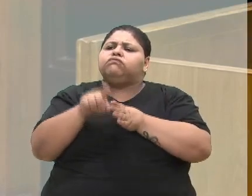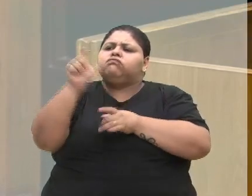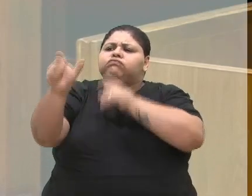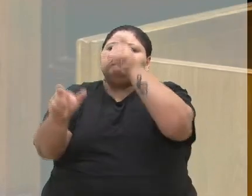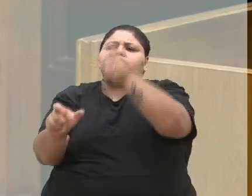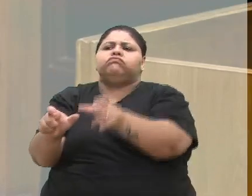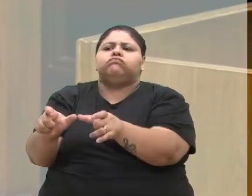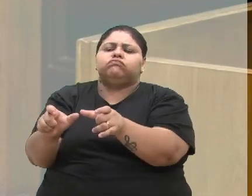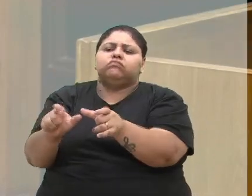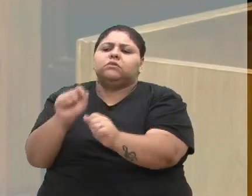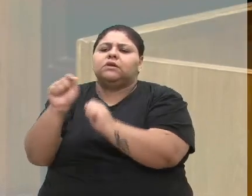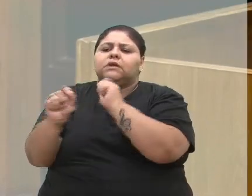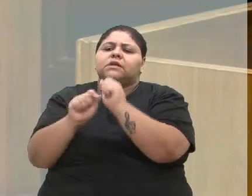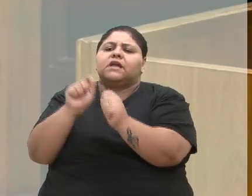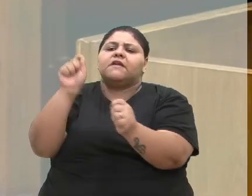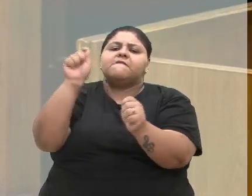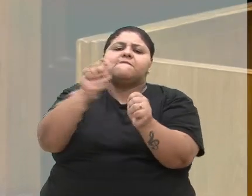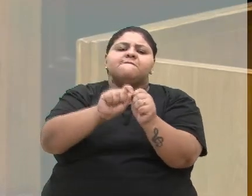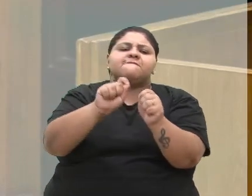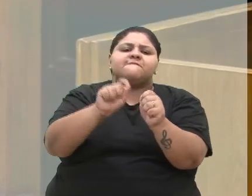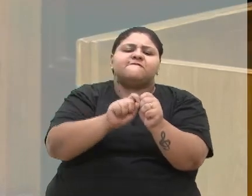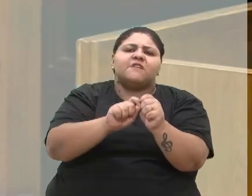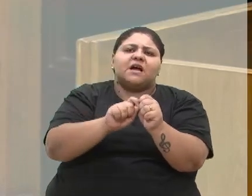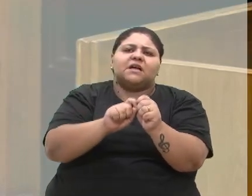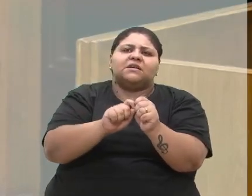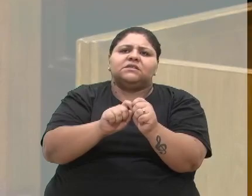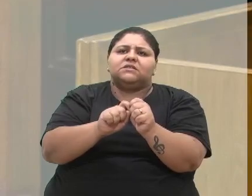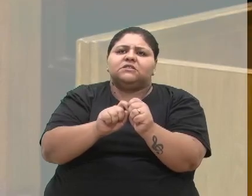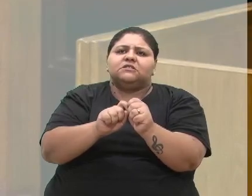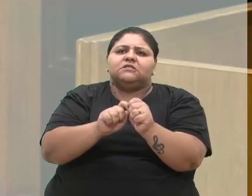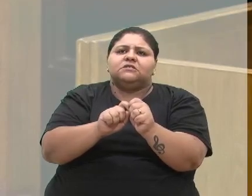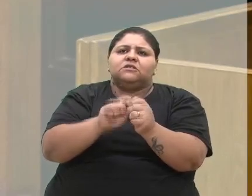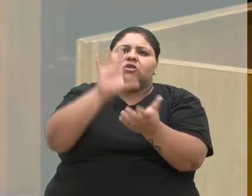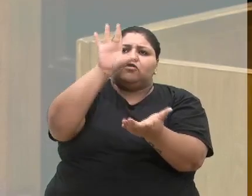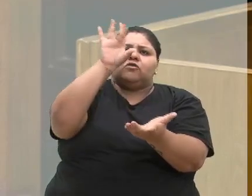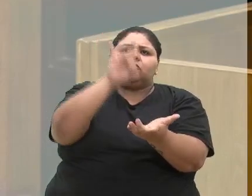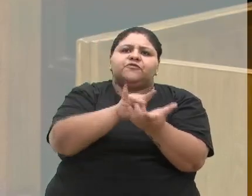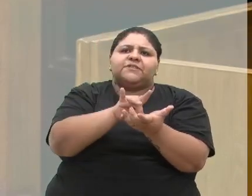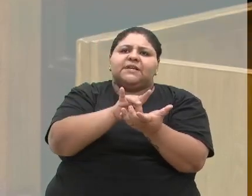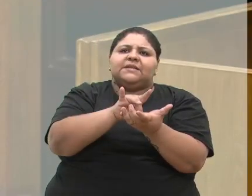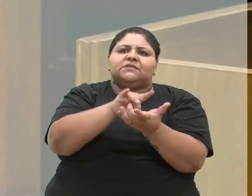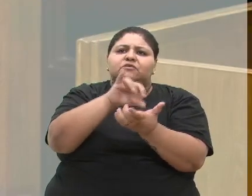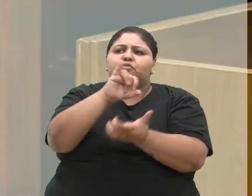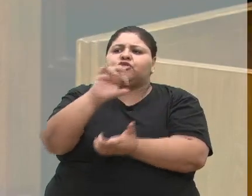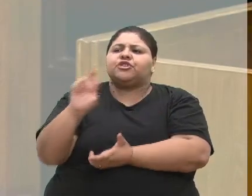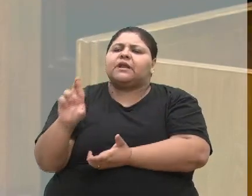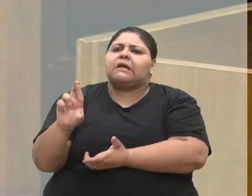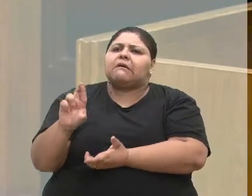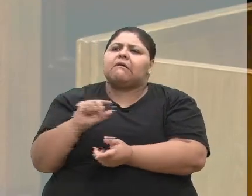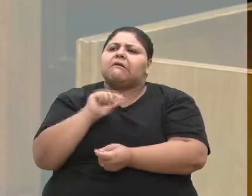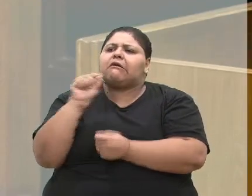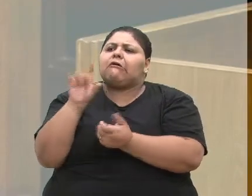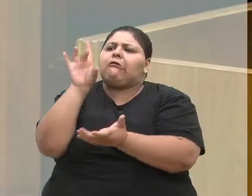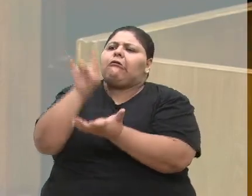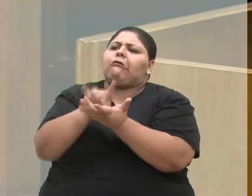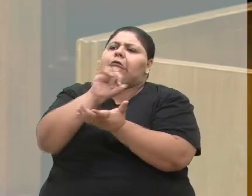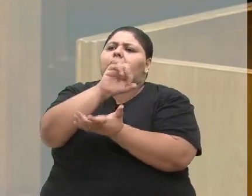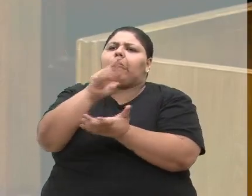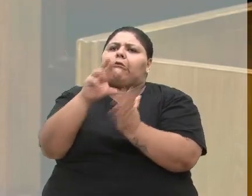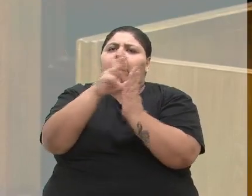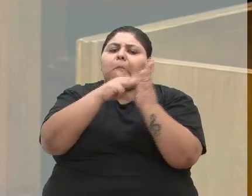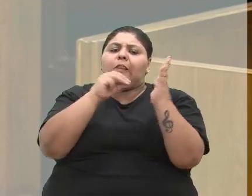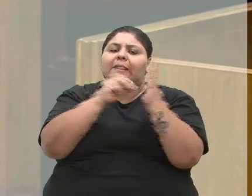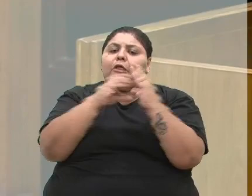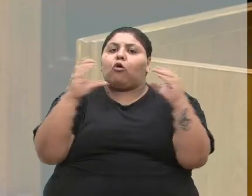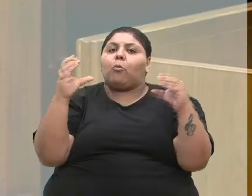eventos. Quem aqui, né, na plateia declara imposto de renda? Quem declara imposto de renda pelo modelo